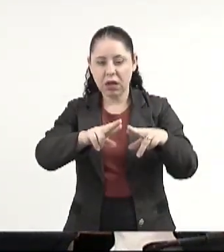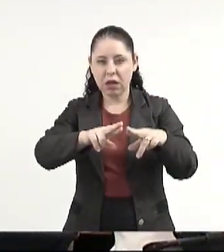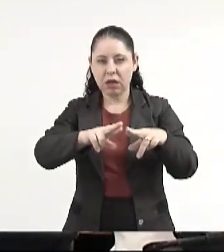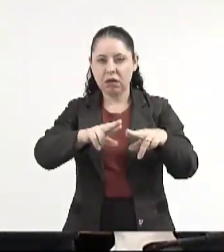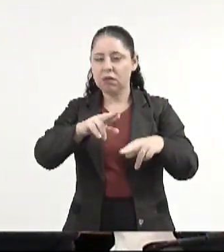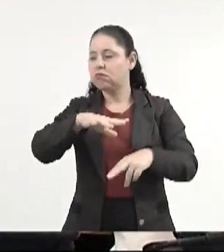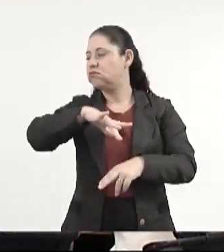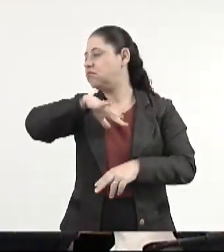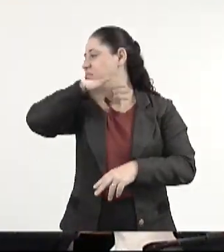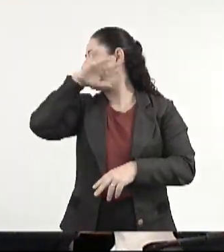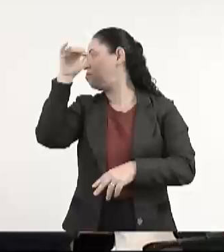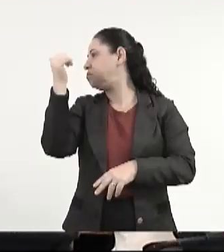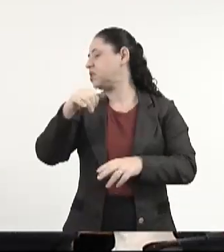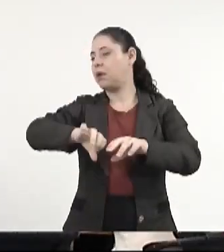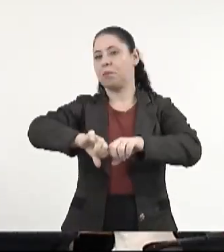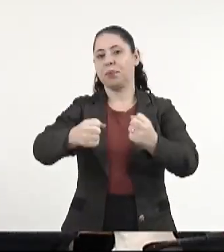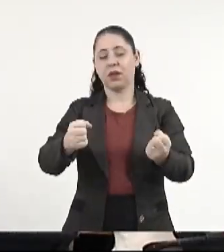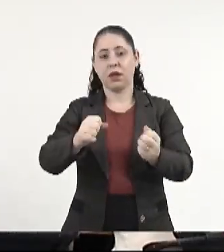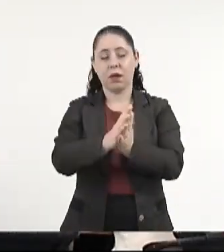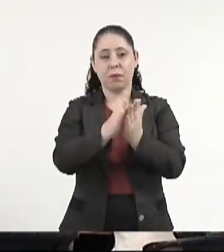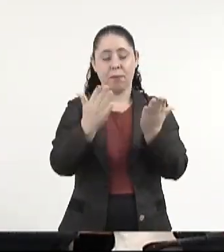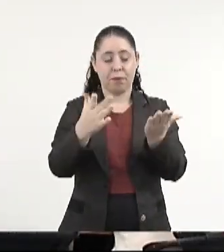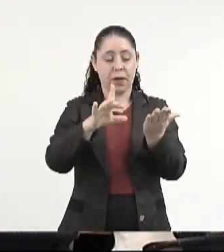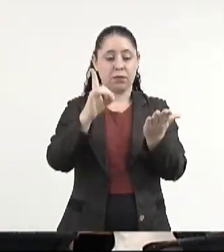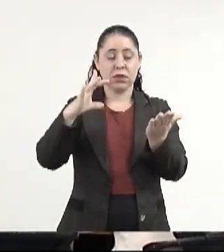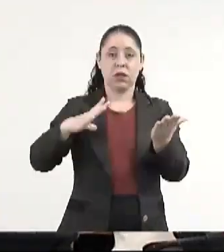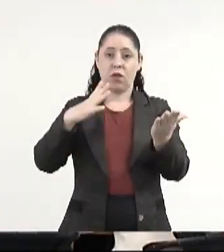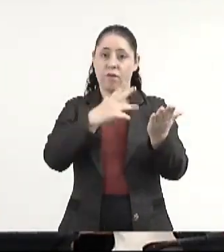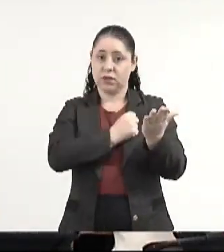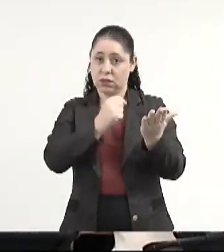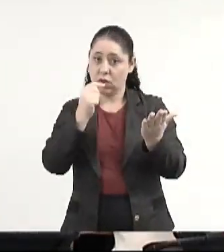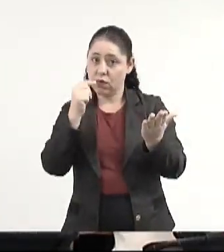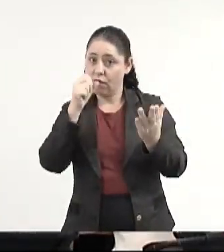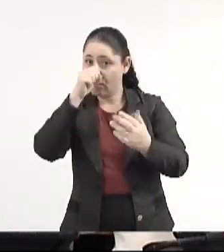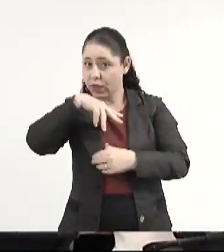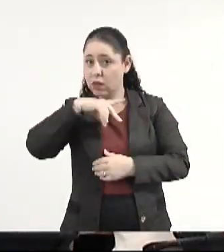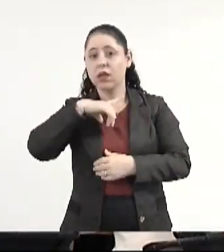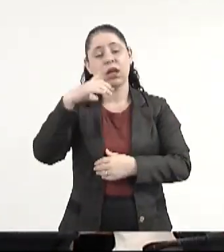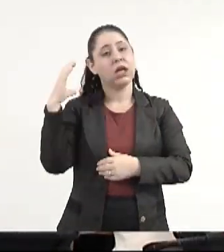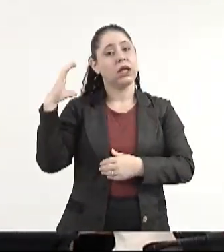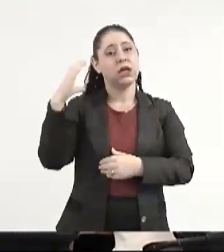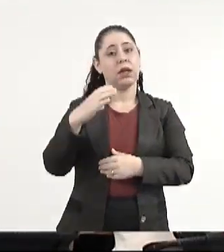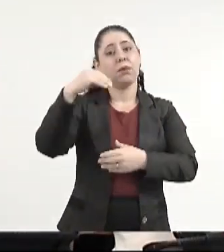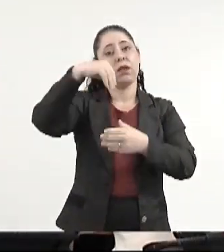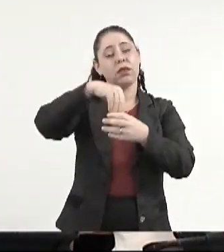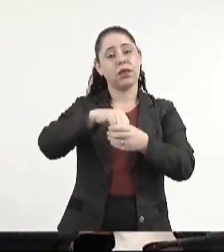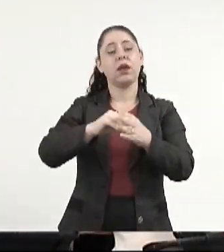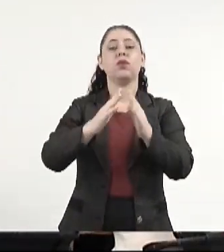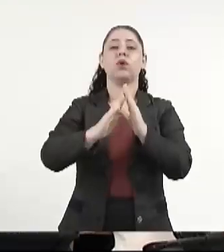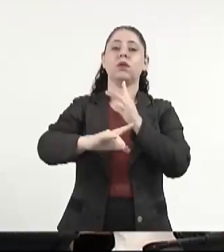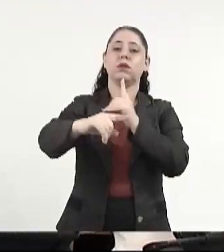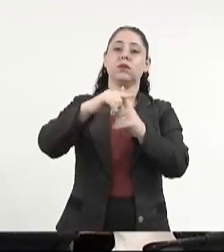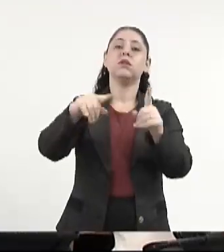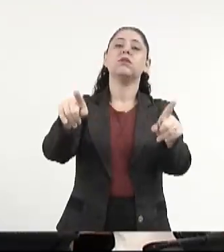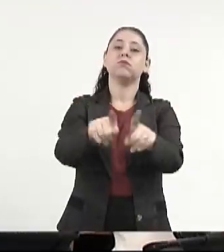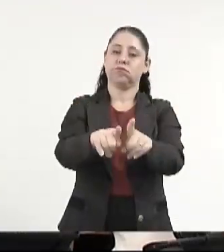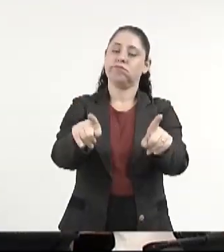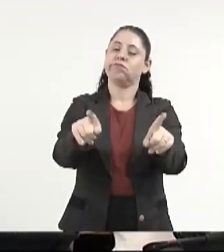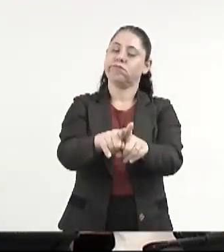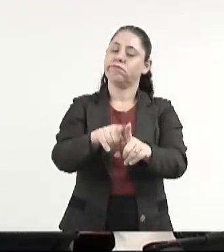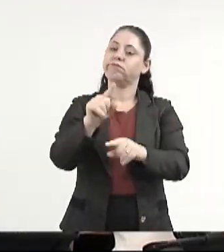nas escolas e que a Bíblia seria a grande salvação das violências, e lembrar que nós temos vários crimes dentro das igrejas que,